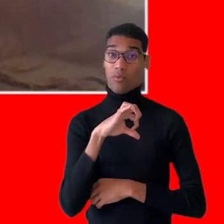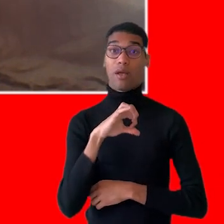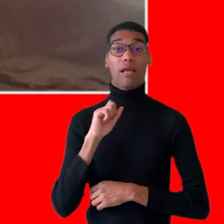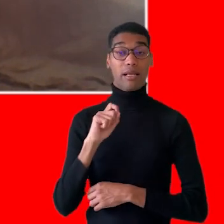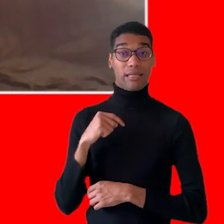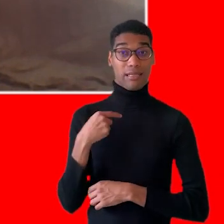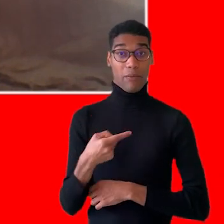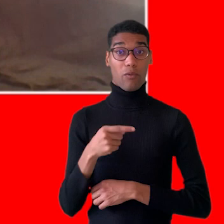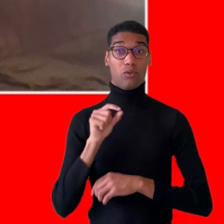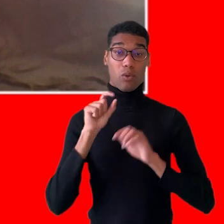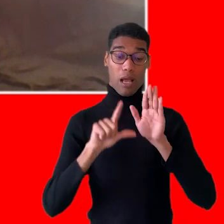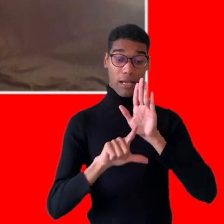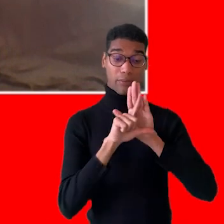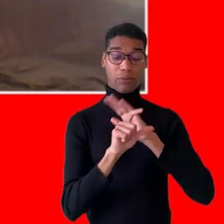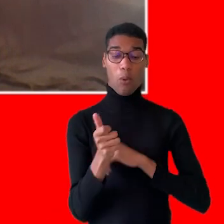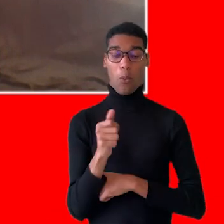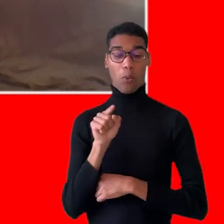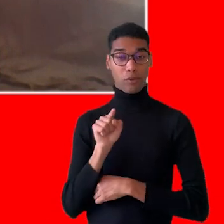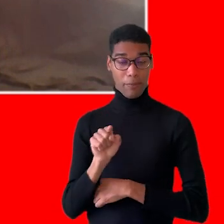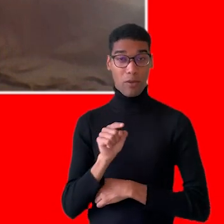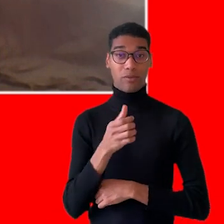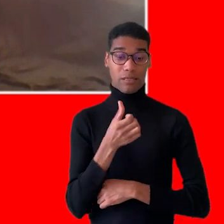10.639, e depois virou a lei